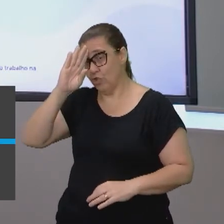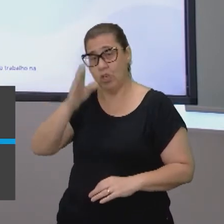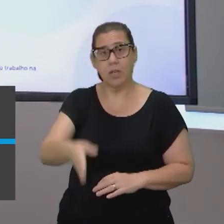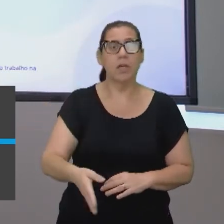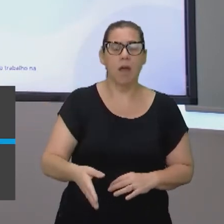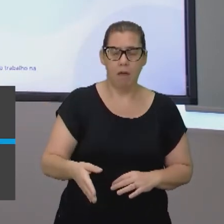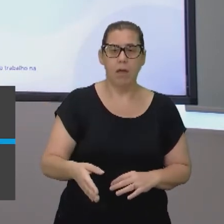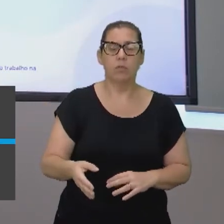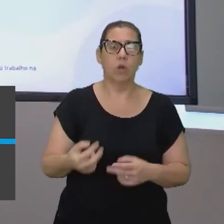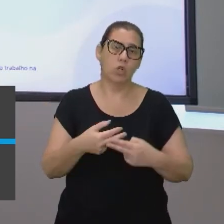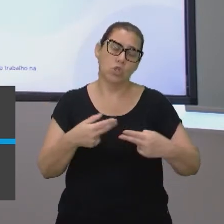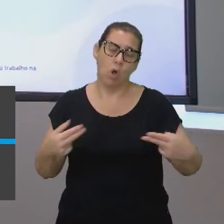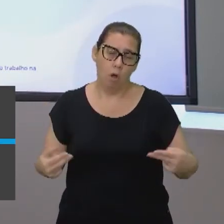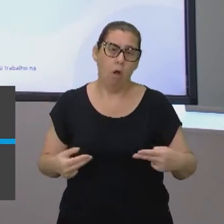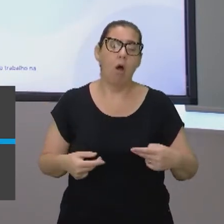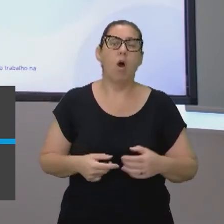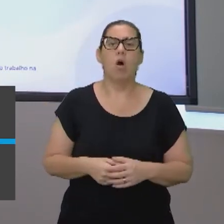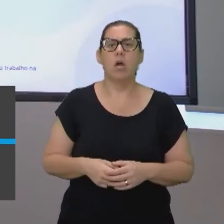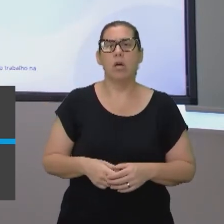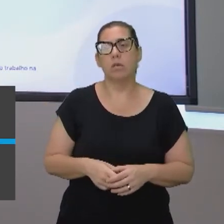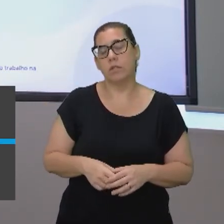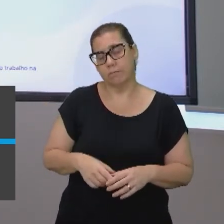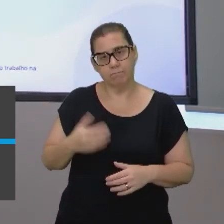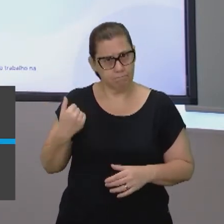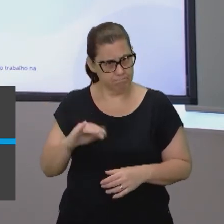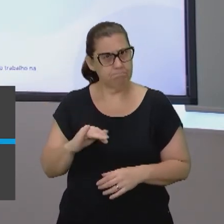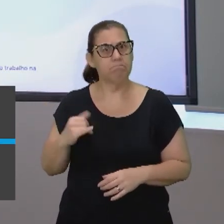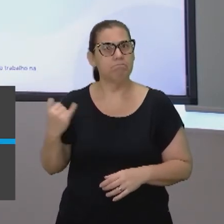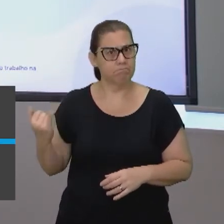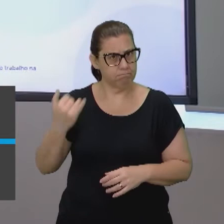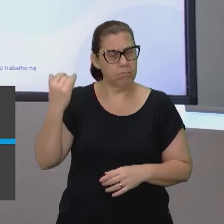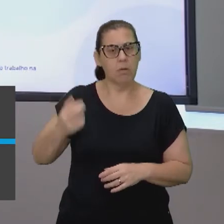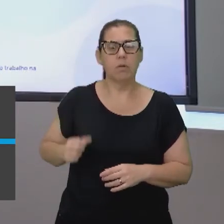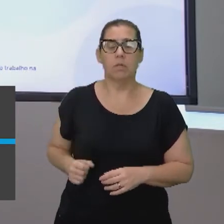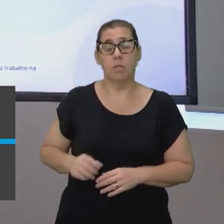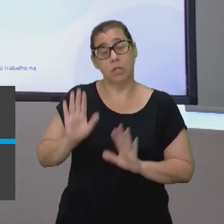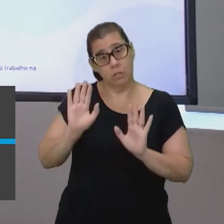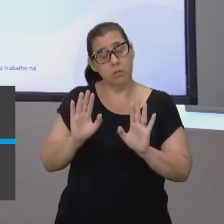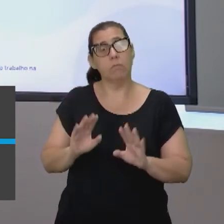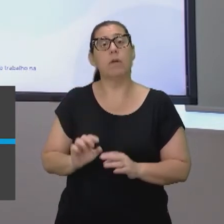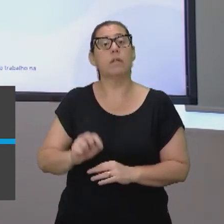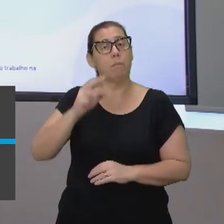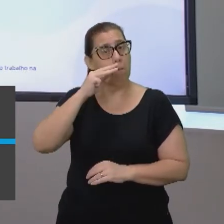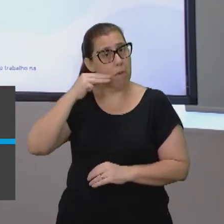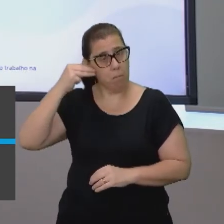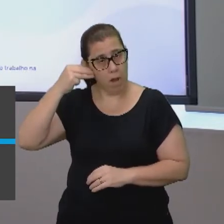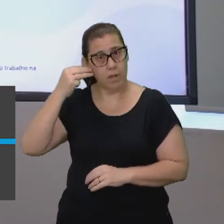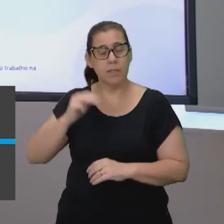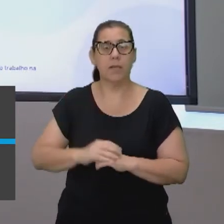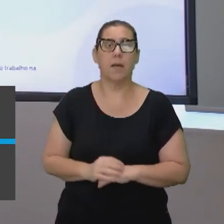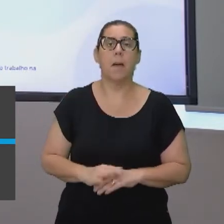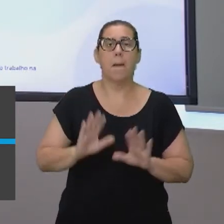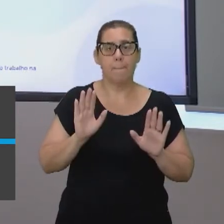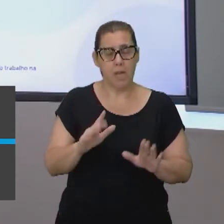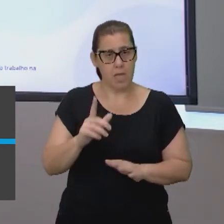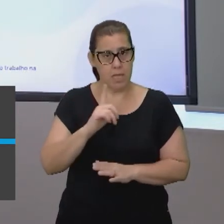as mercadorias e também a mais-valia. Isso de acordo com a teoria do Karl Marx. Mas existe também,